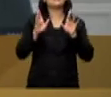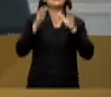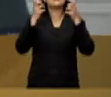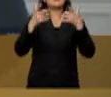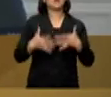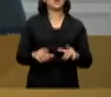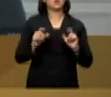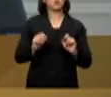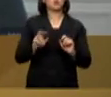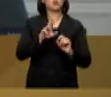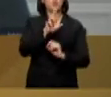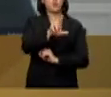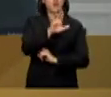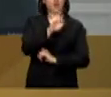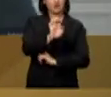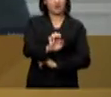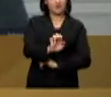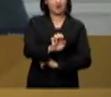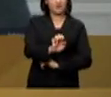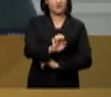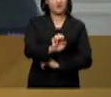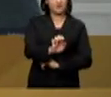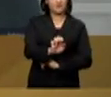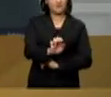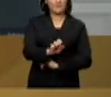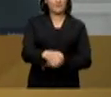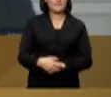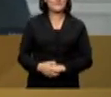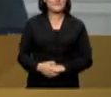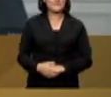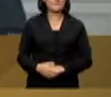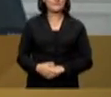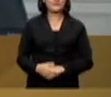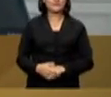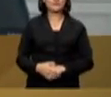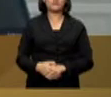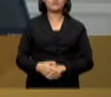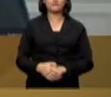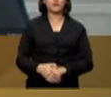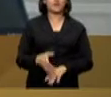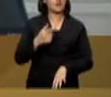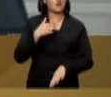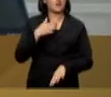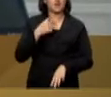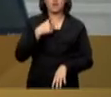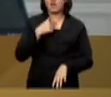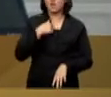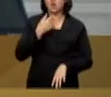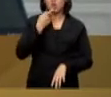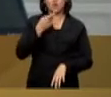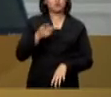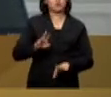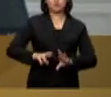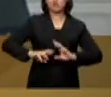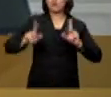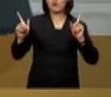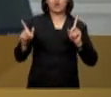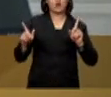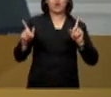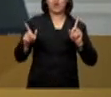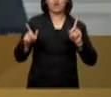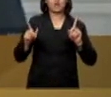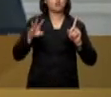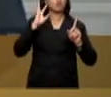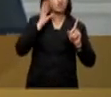ao recurso extraordinário, nesse ponto eu vou divergir dos eminentes ministros Marco Aurélio e Dias Toffoli,